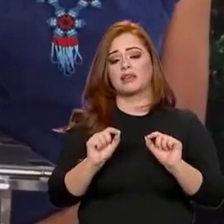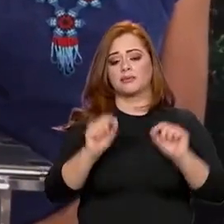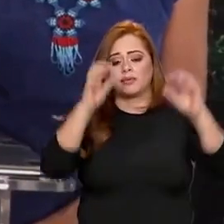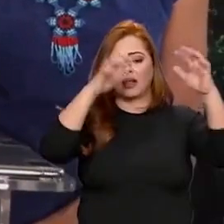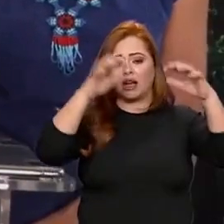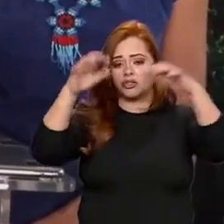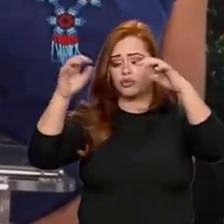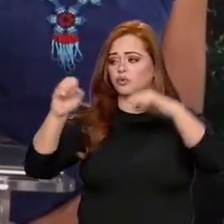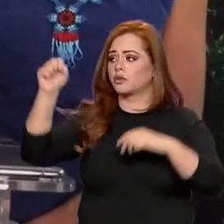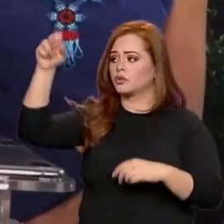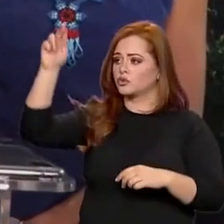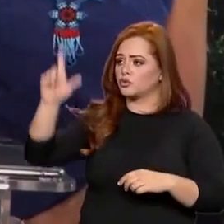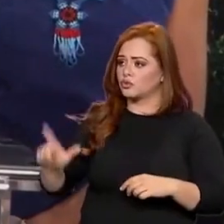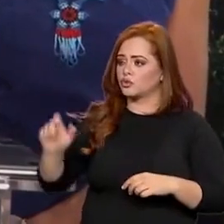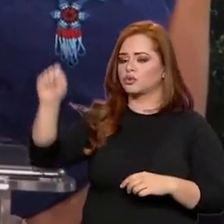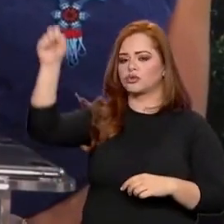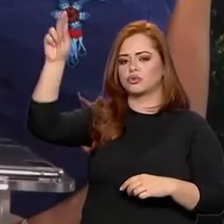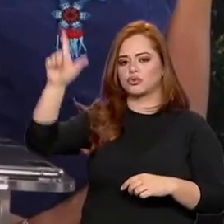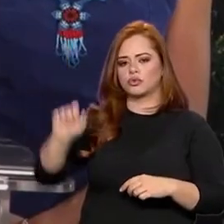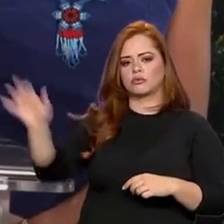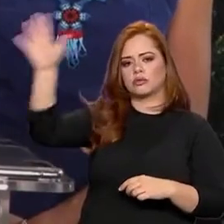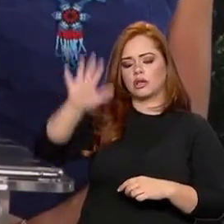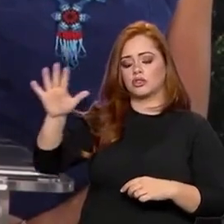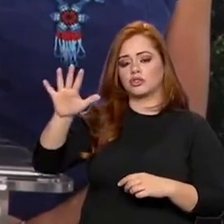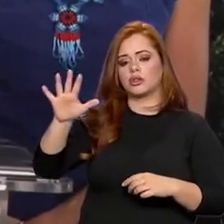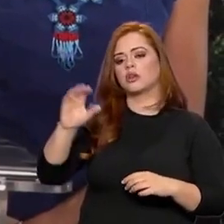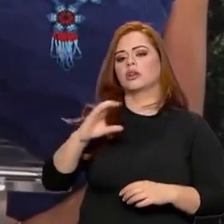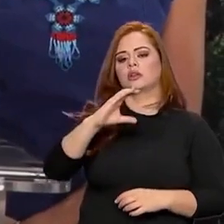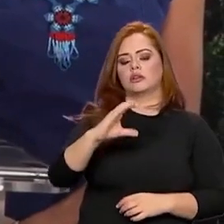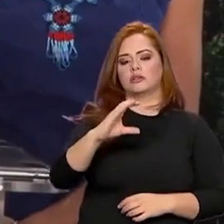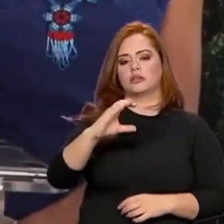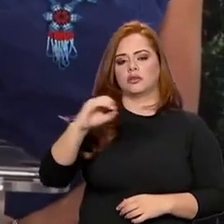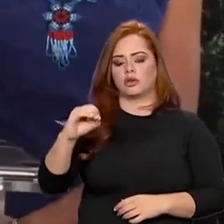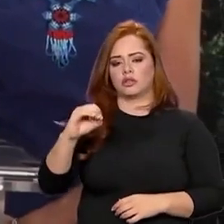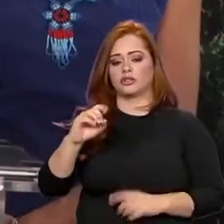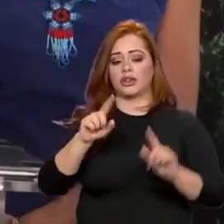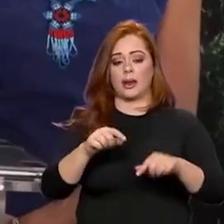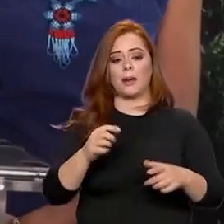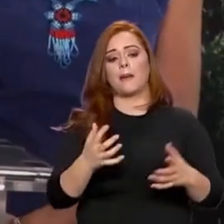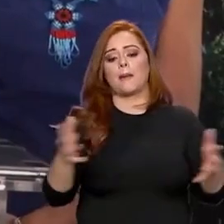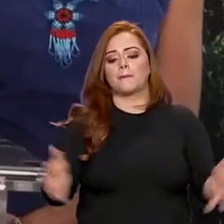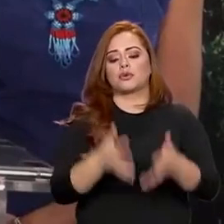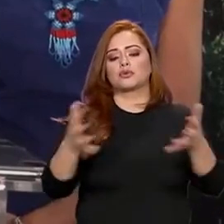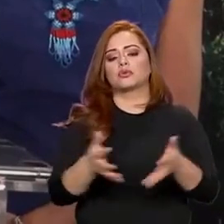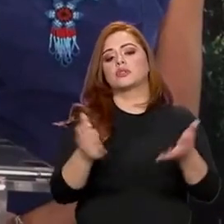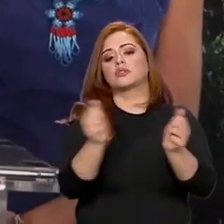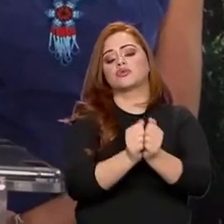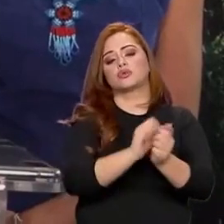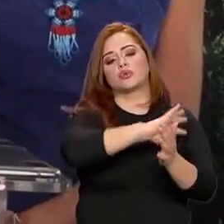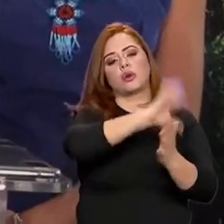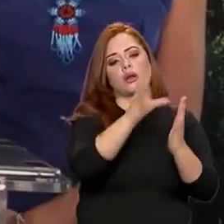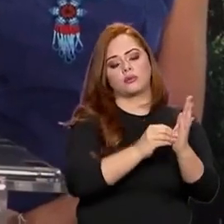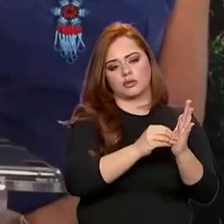do sul, do sudeste e do centro-oeste são produzidas pela Amazônia. E de que os povos originários